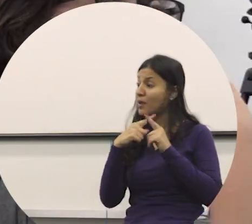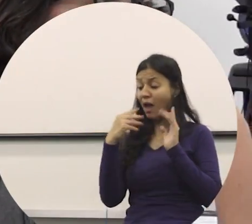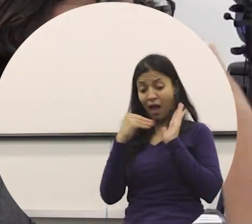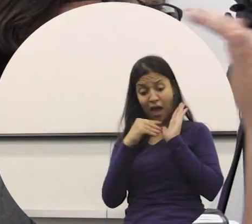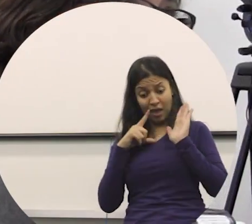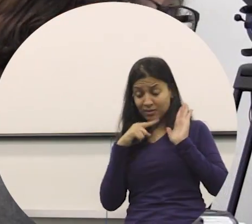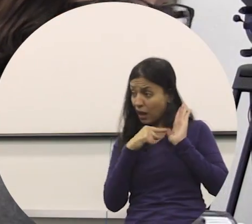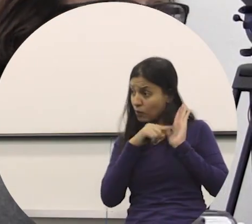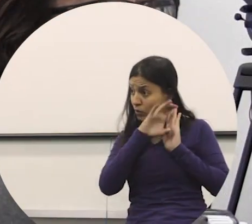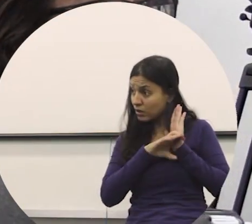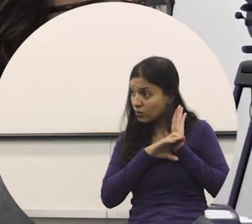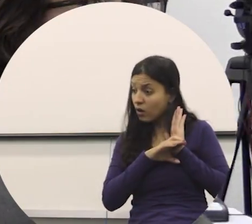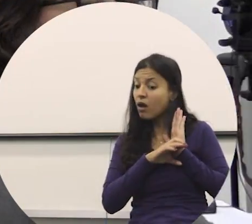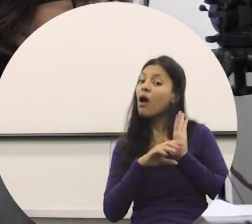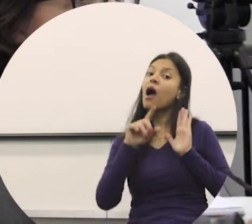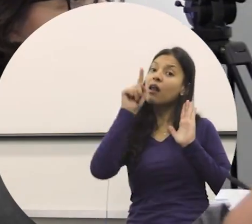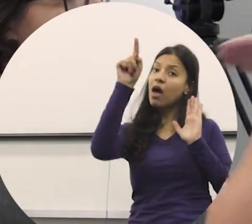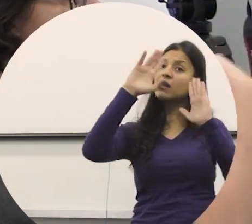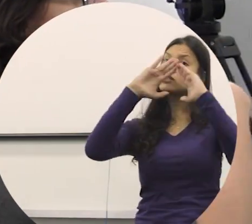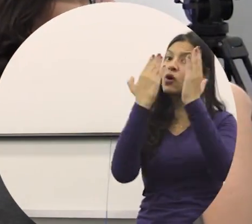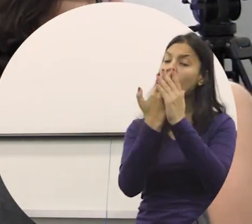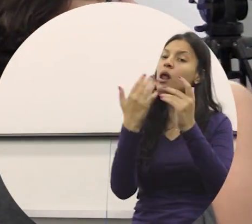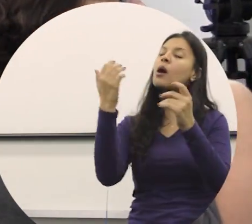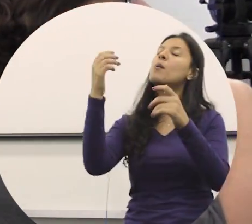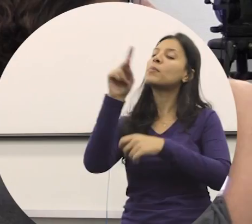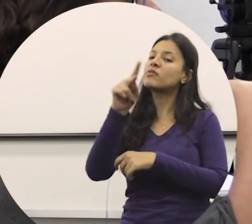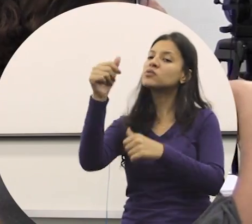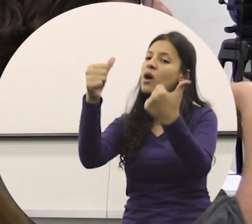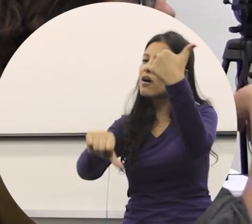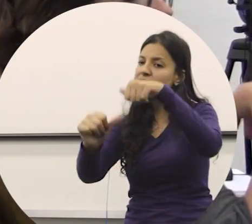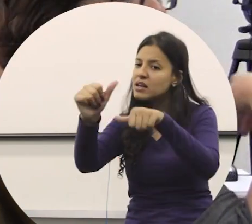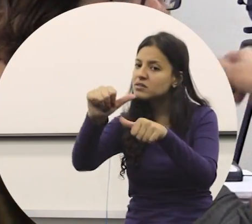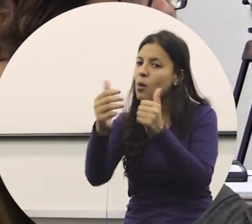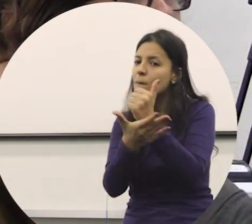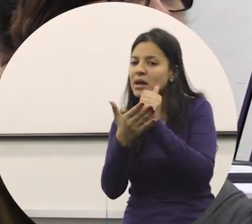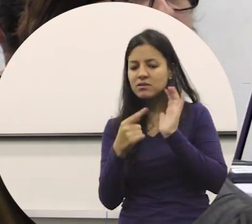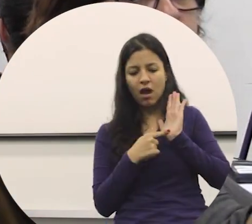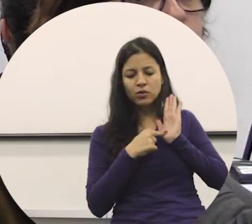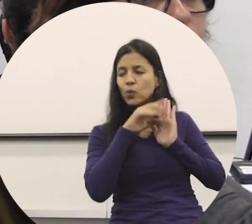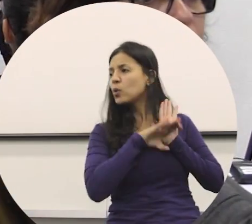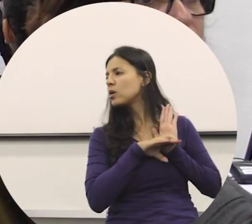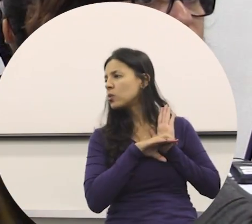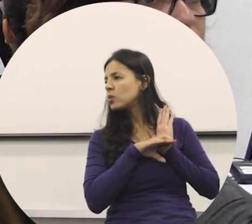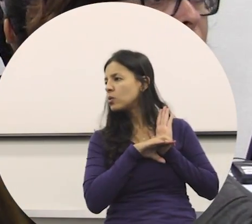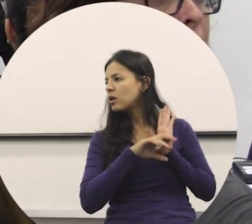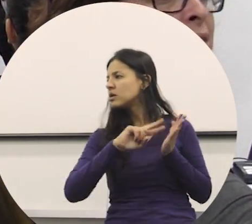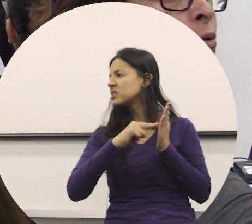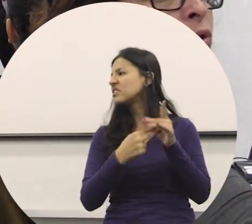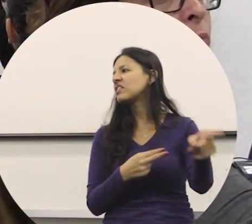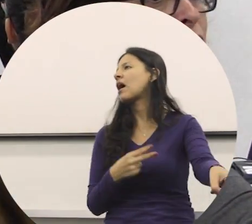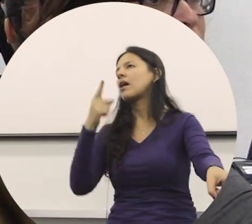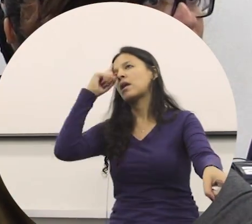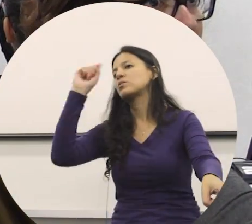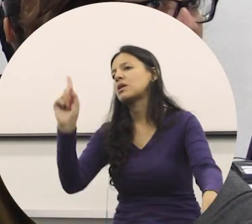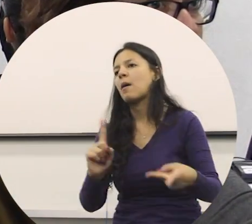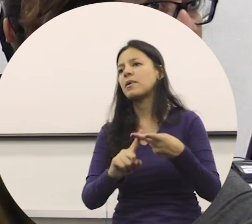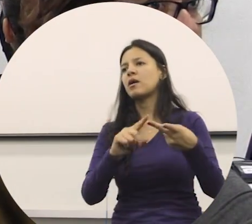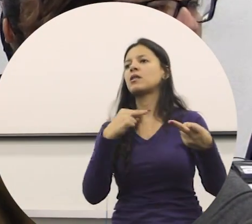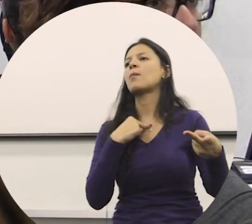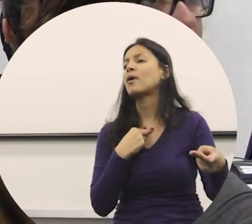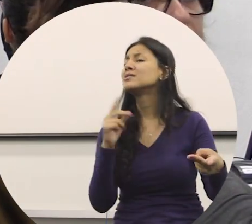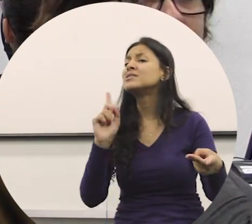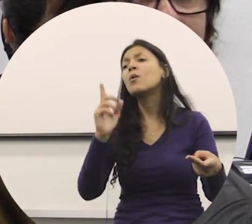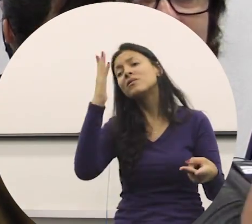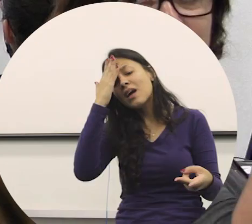isso vai deixar claro para as pessoas que o nosso aluno, ele não é que ele não sabe, ele não pode, mas é um outro